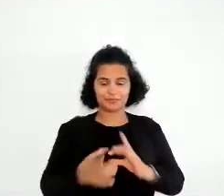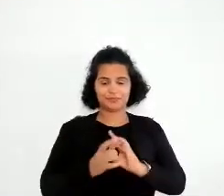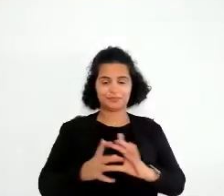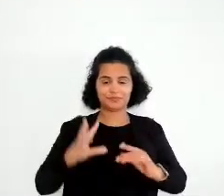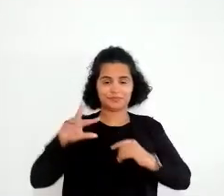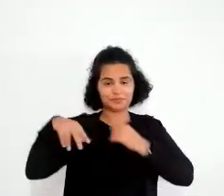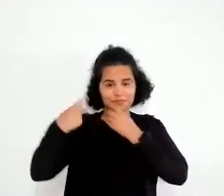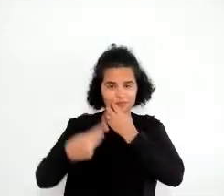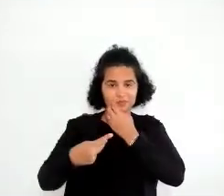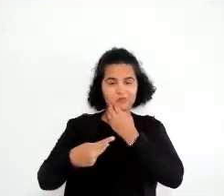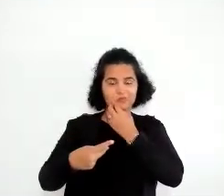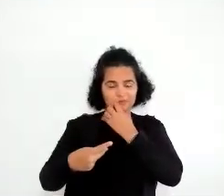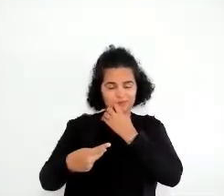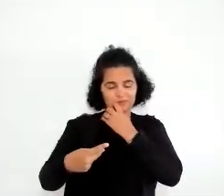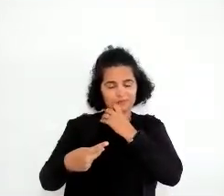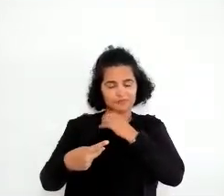reconhecimento,